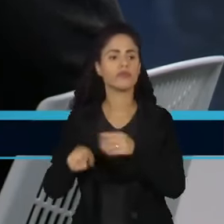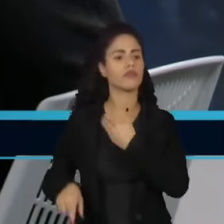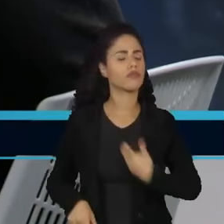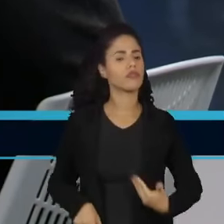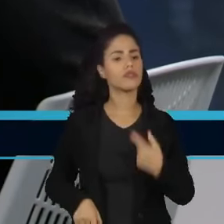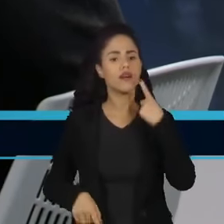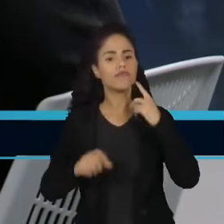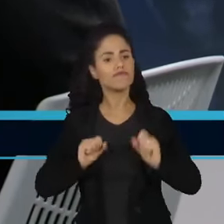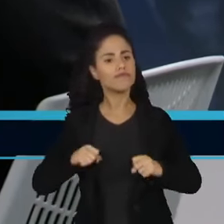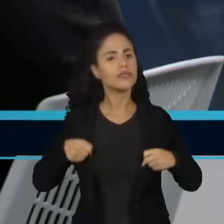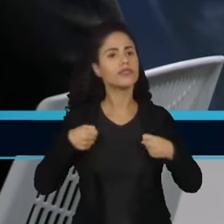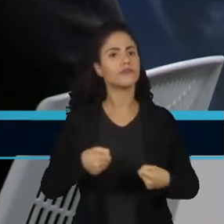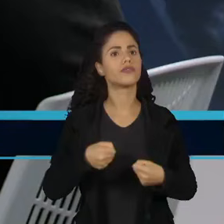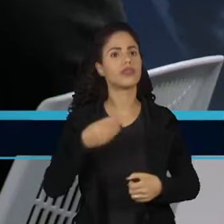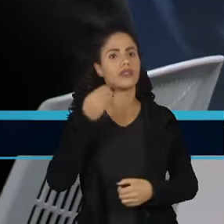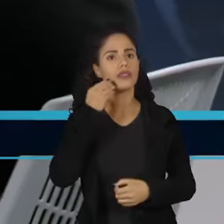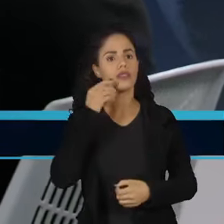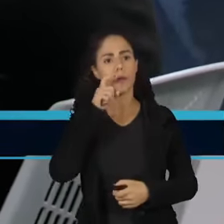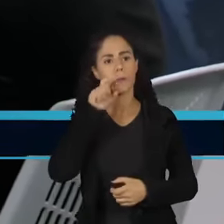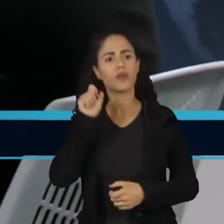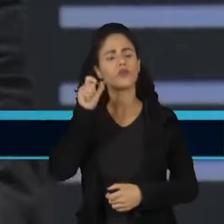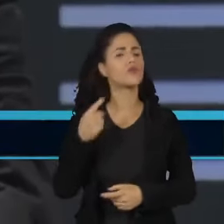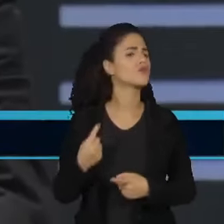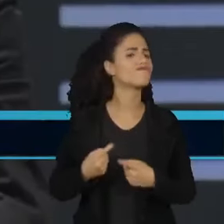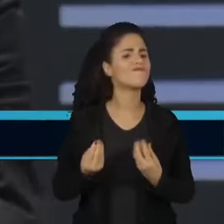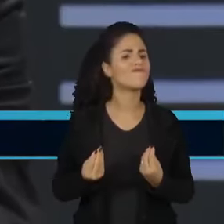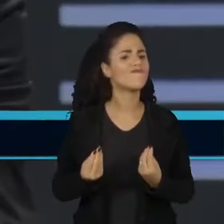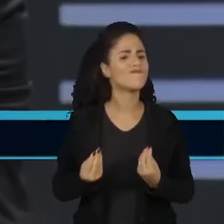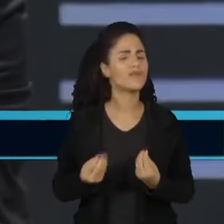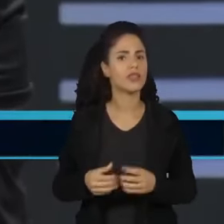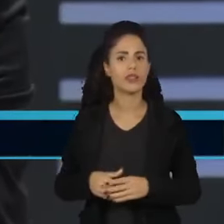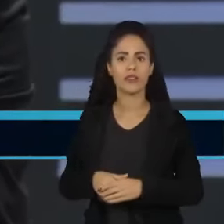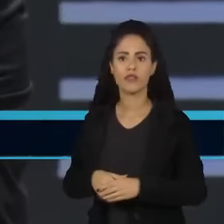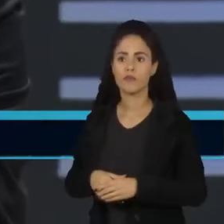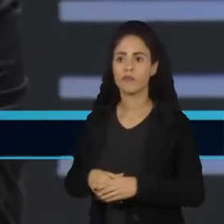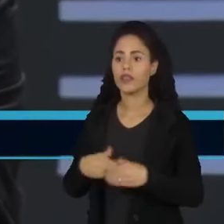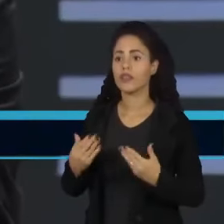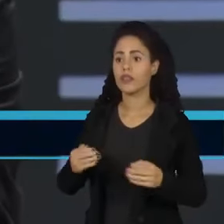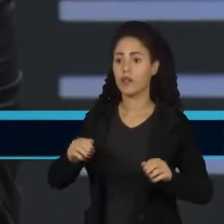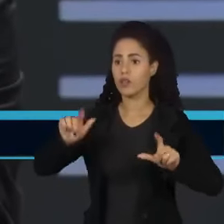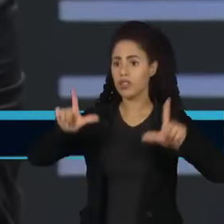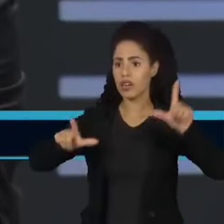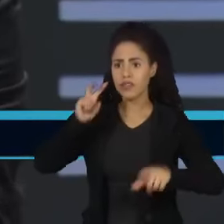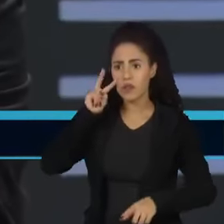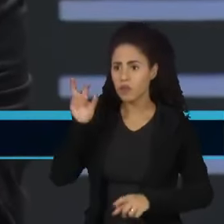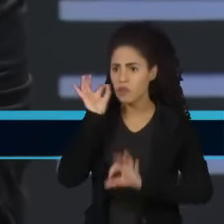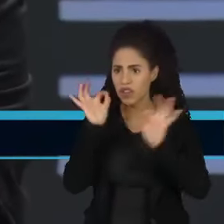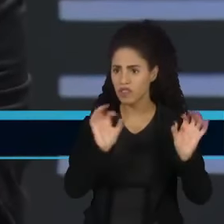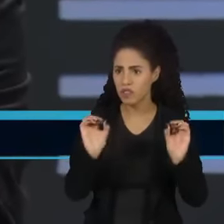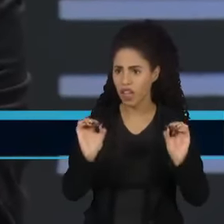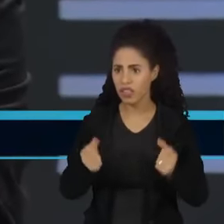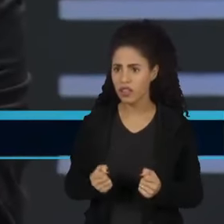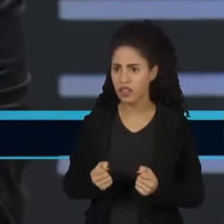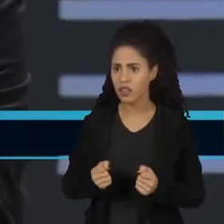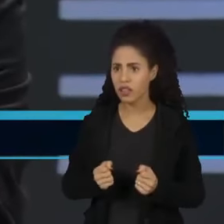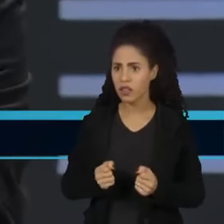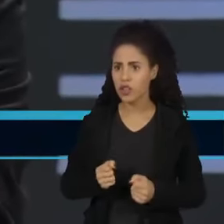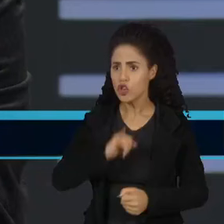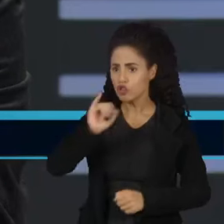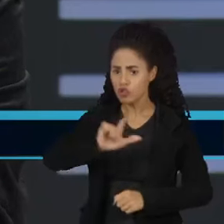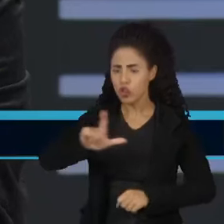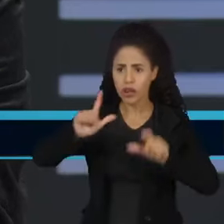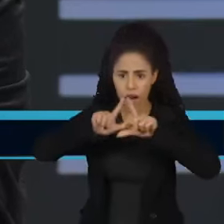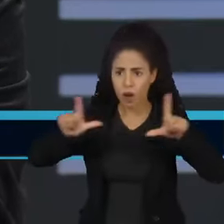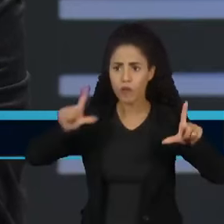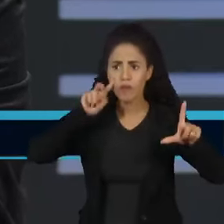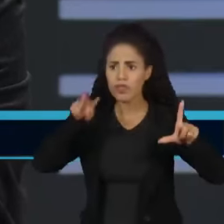em defender o regime de Maduro? Só se não tiver assistindo televisão, lendo jornal e vendo noticiário. Só se